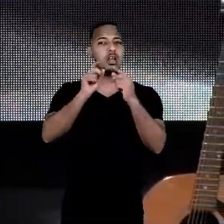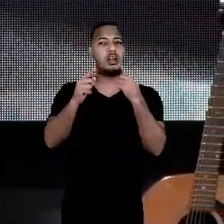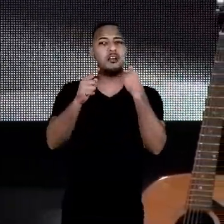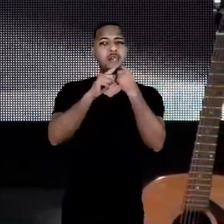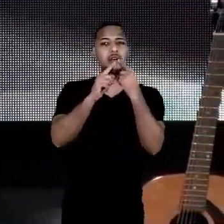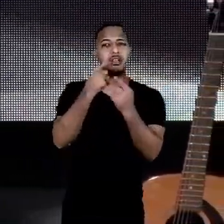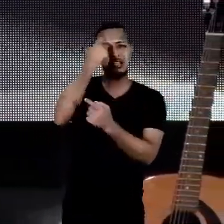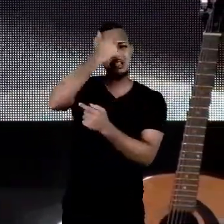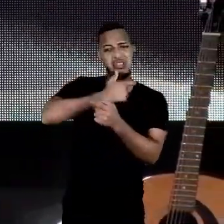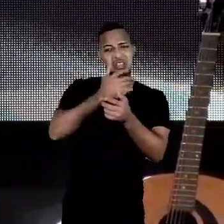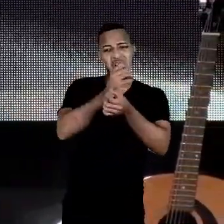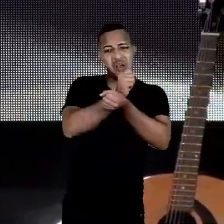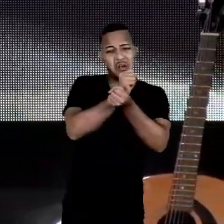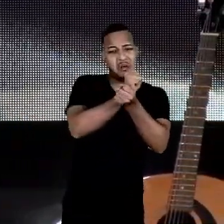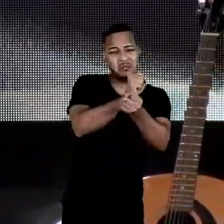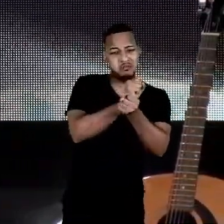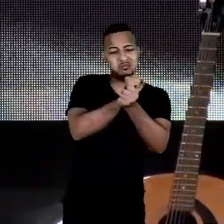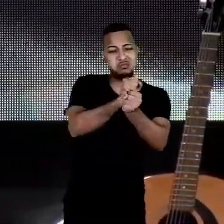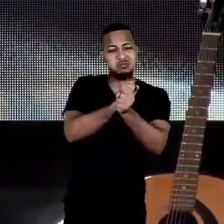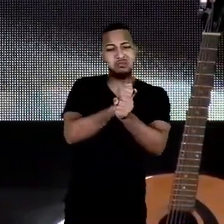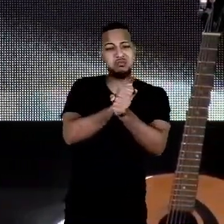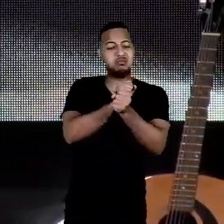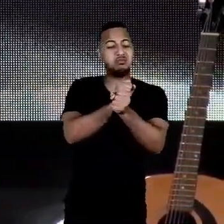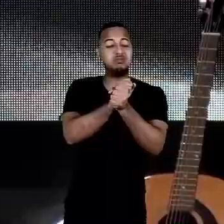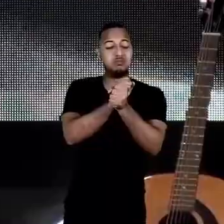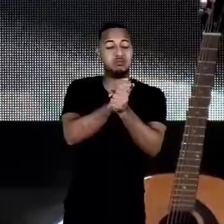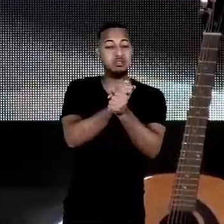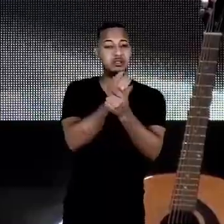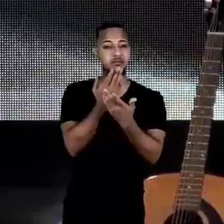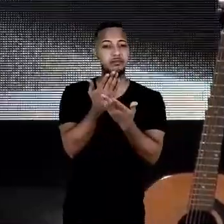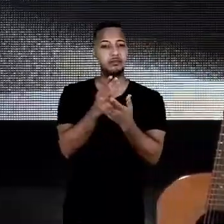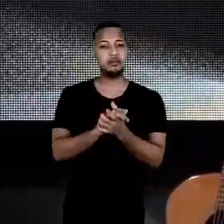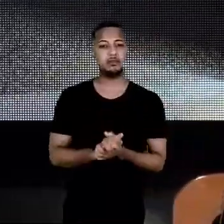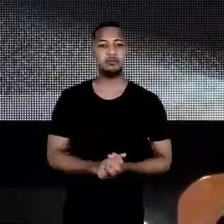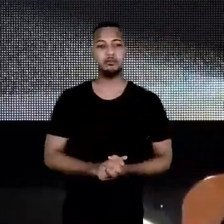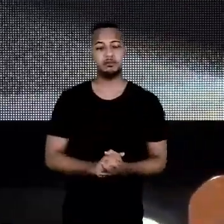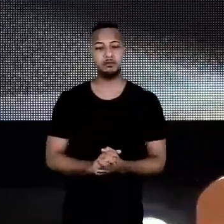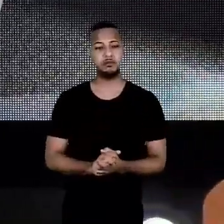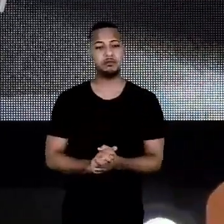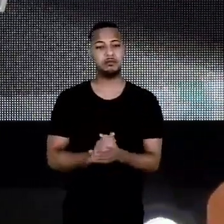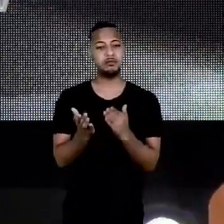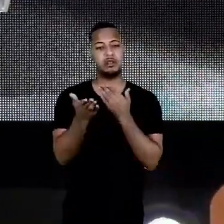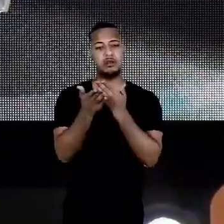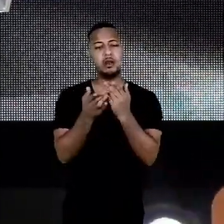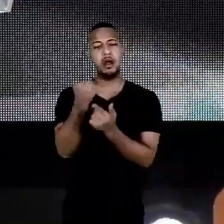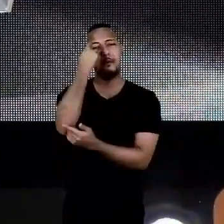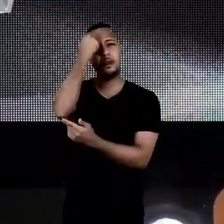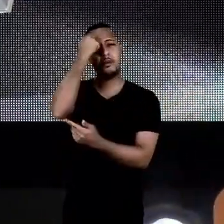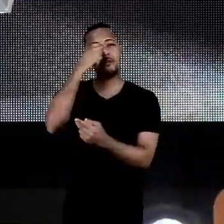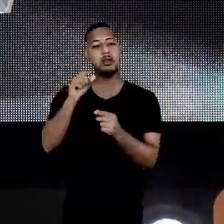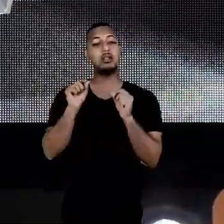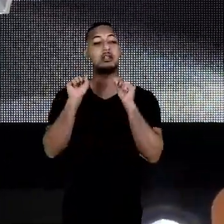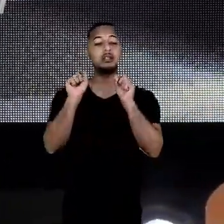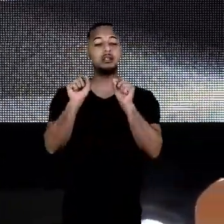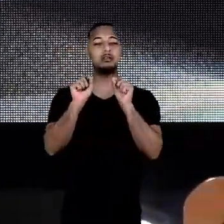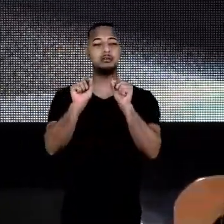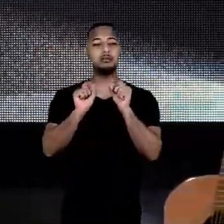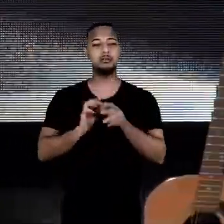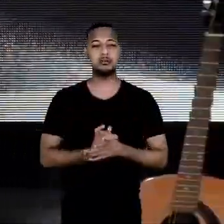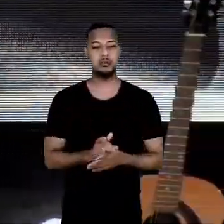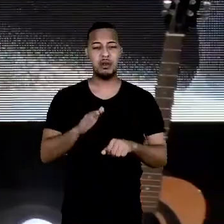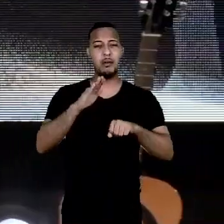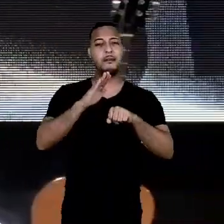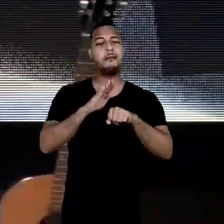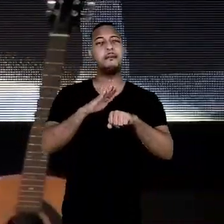ela fique sufocada. Mas você também já parou para pensar que por mais que